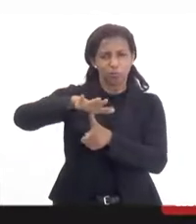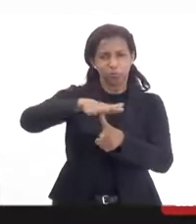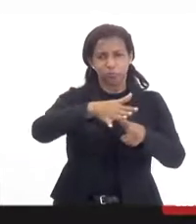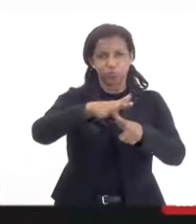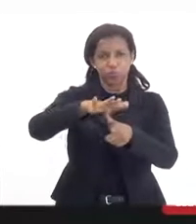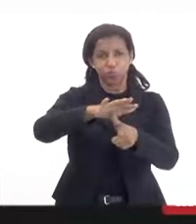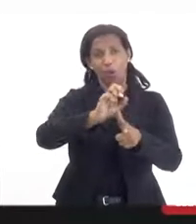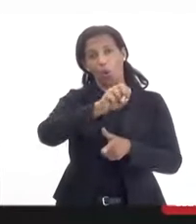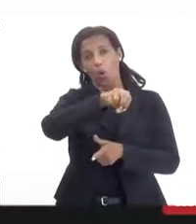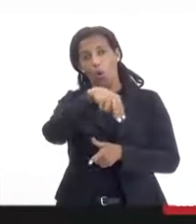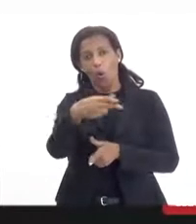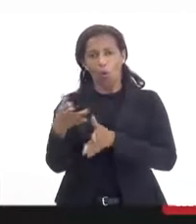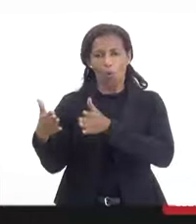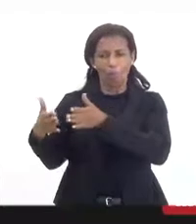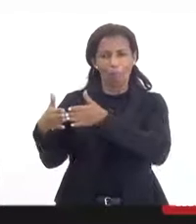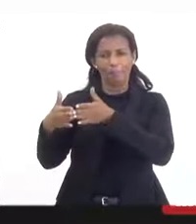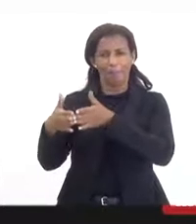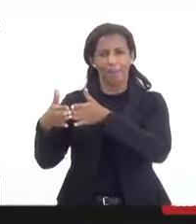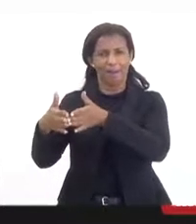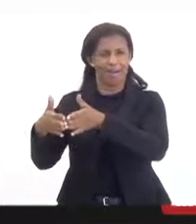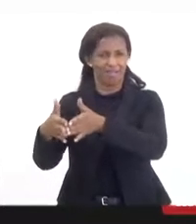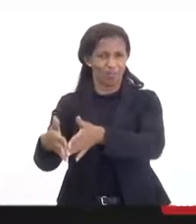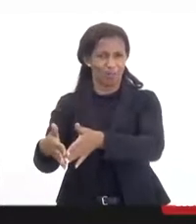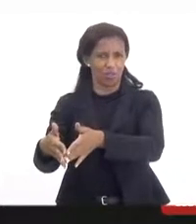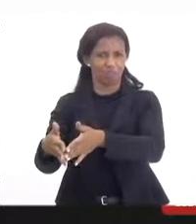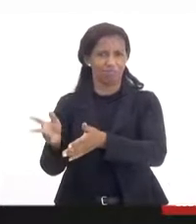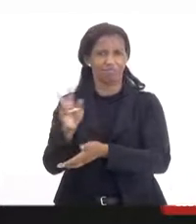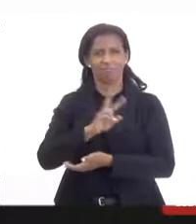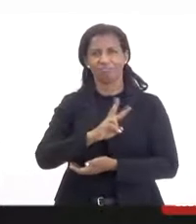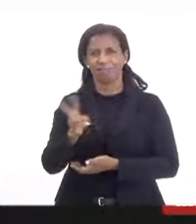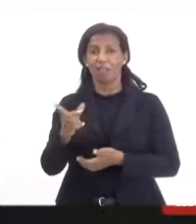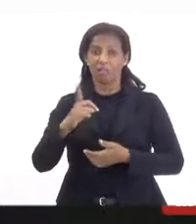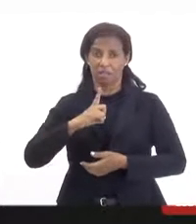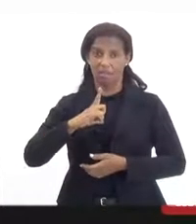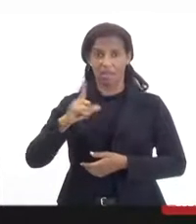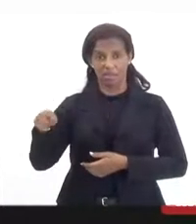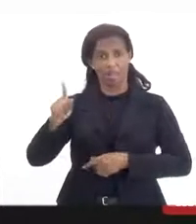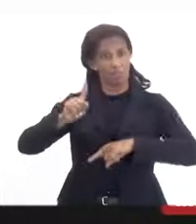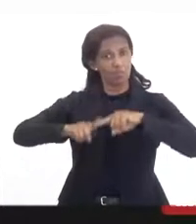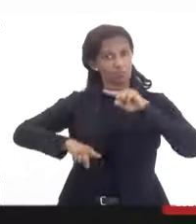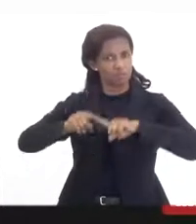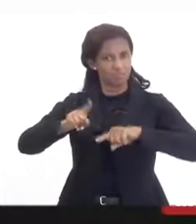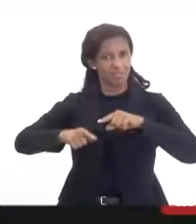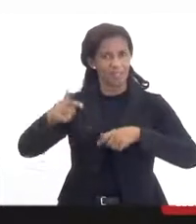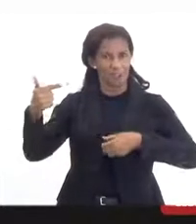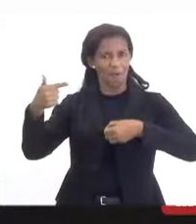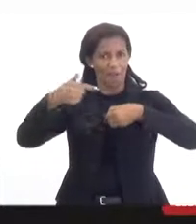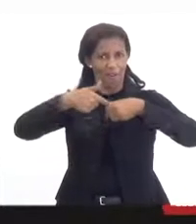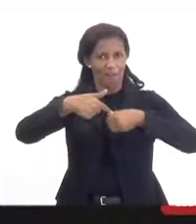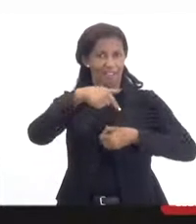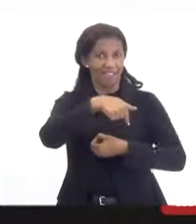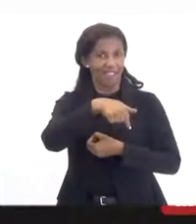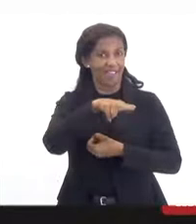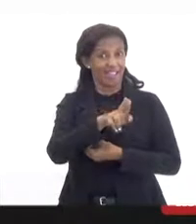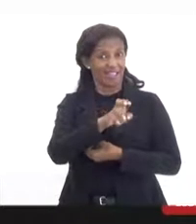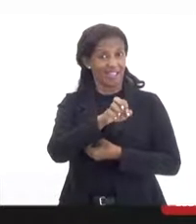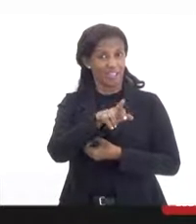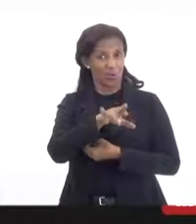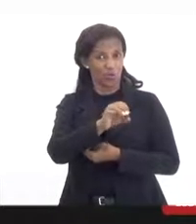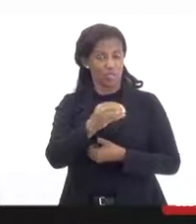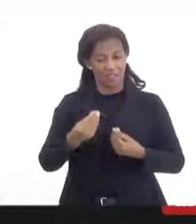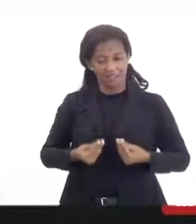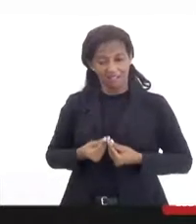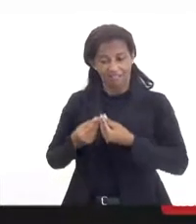para embarcações de terceiros. Ela tem esse produto, ela adquire esse produto, ela fornece